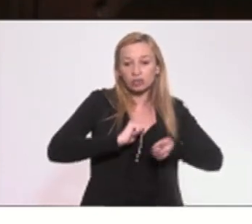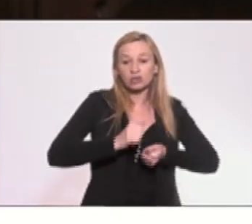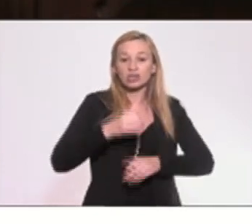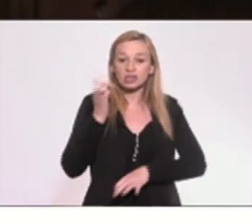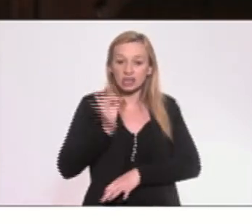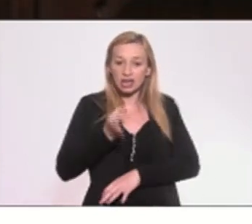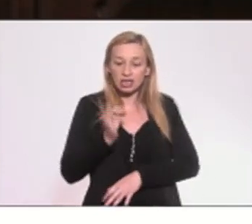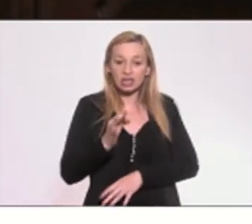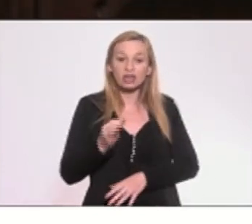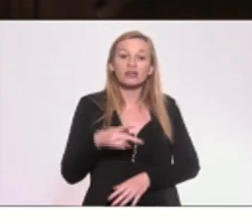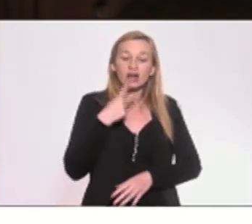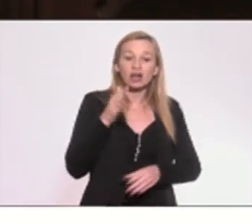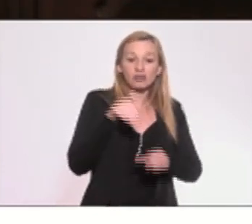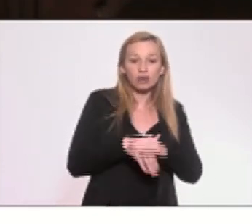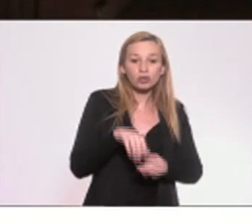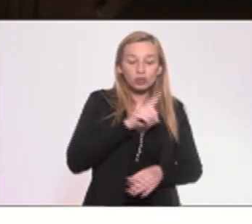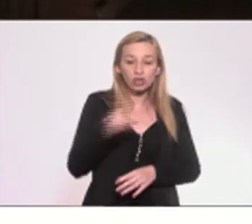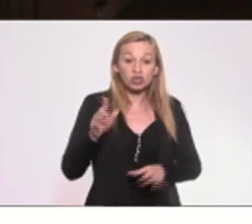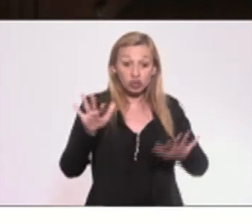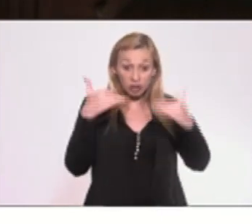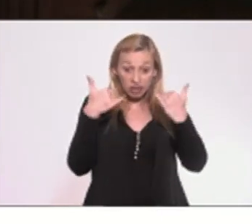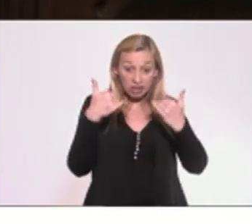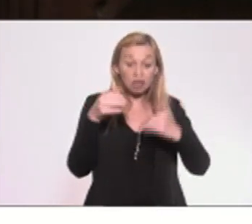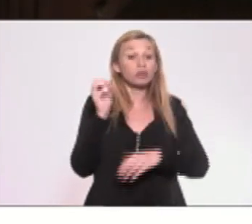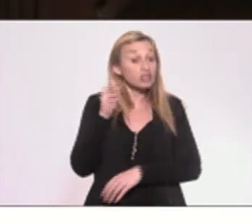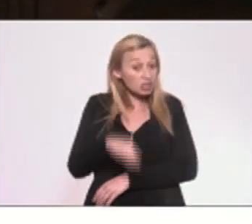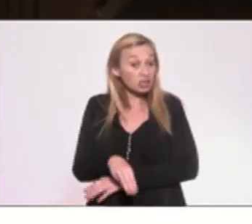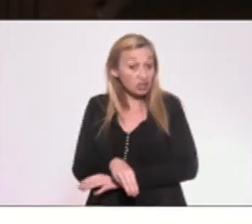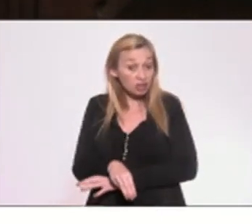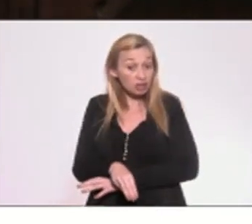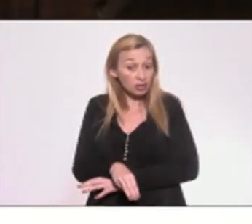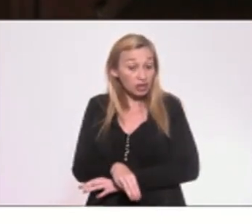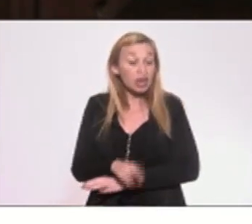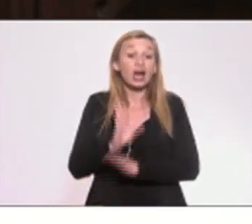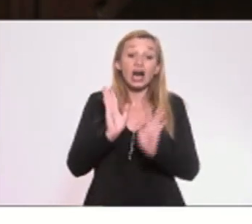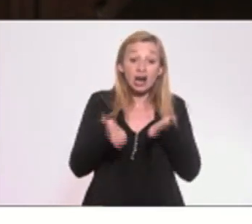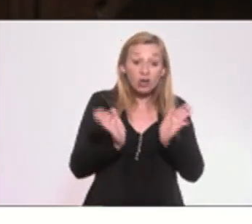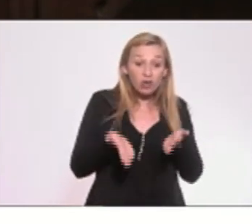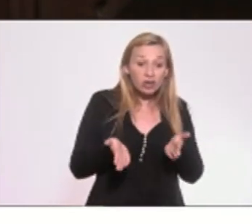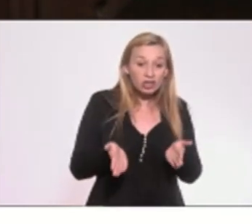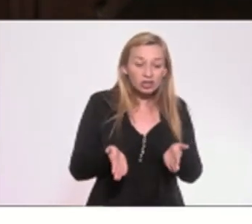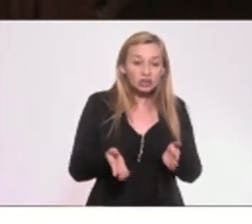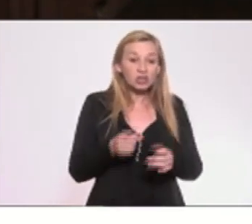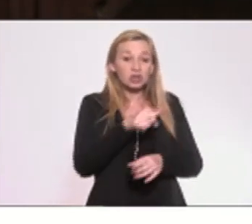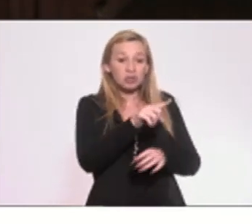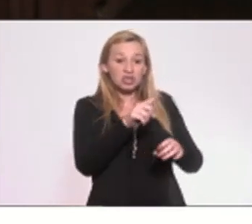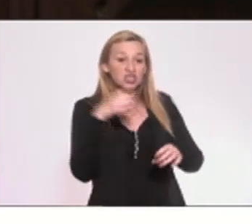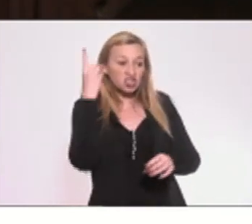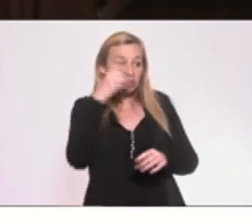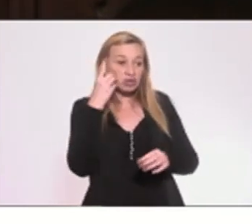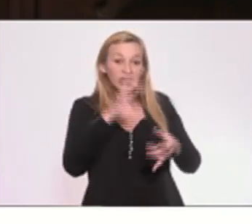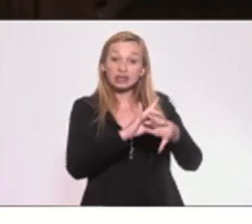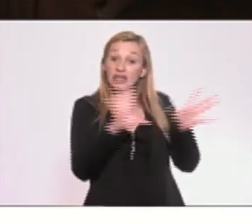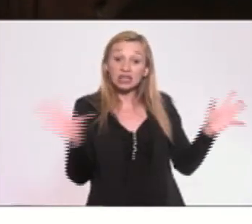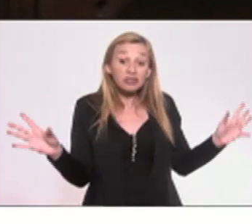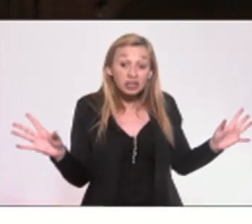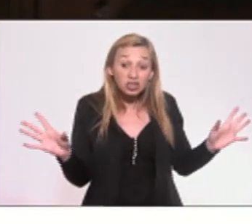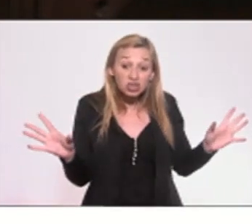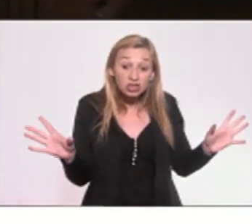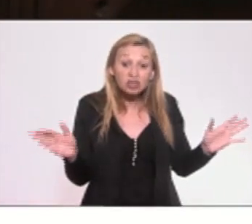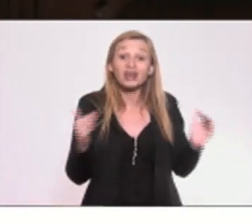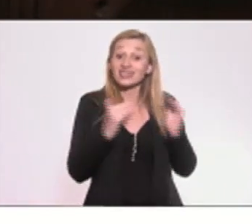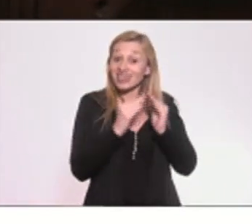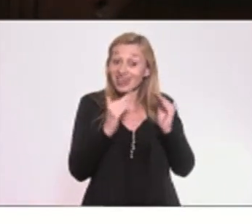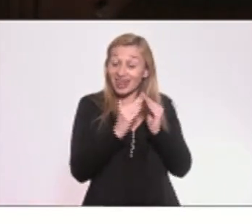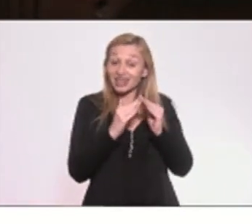que meu voto é não, mas chamar a atenção que ainda assim, ainda mais agora, com esses deputados soltos, essa